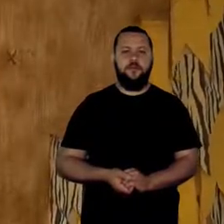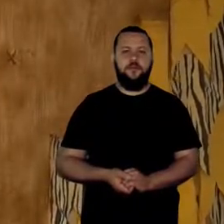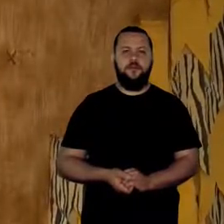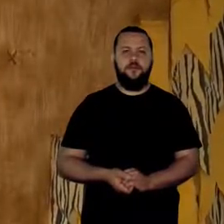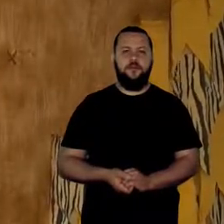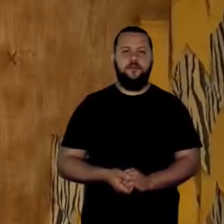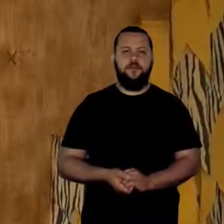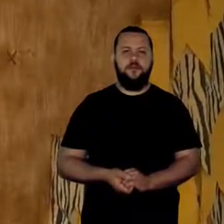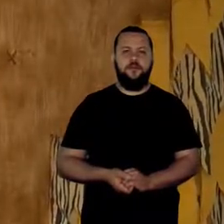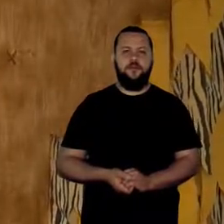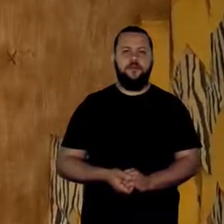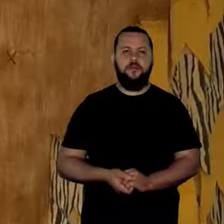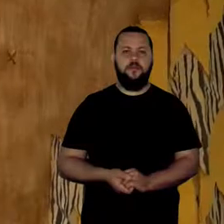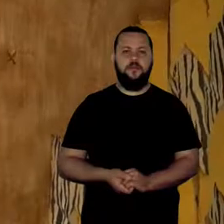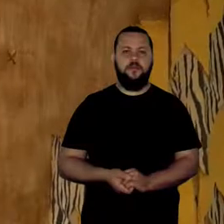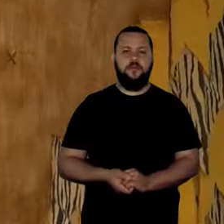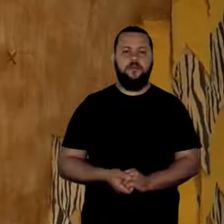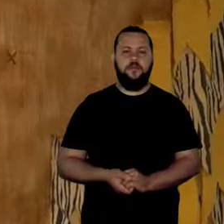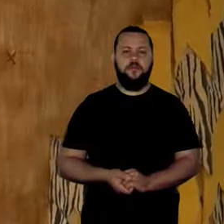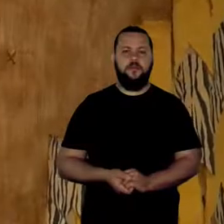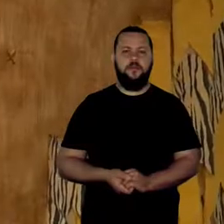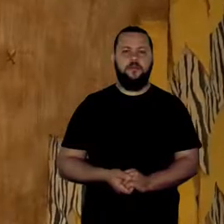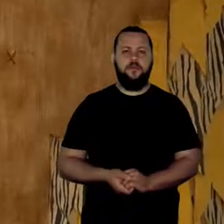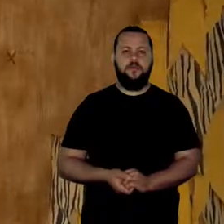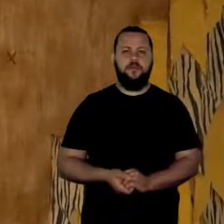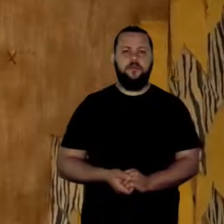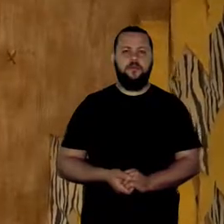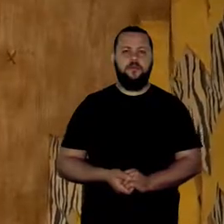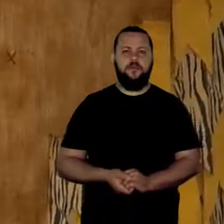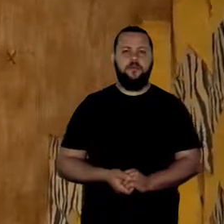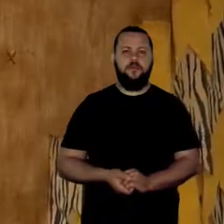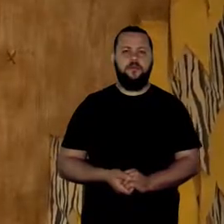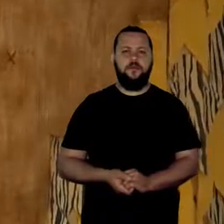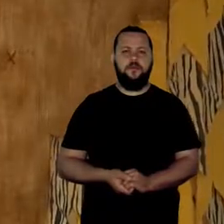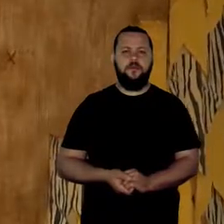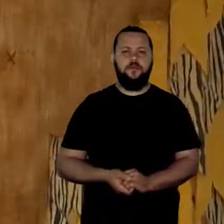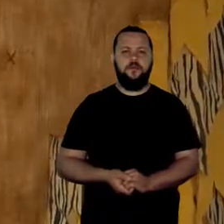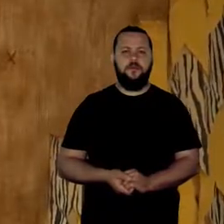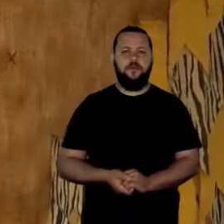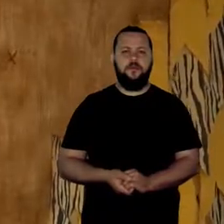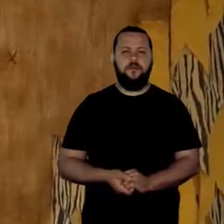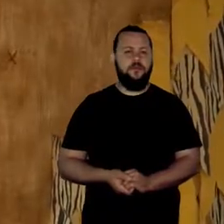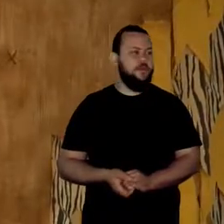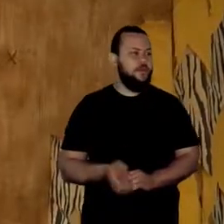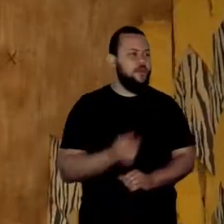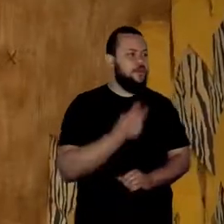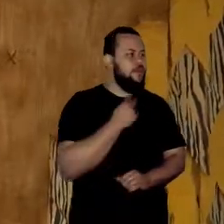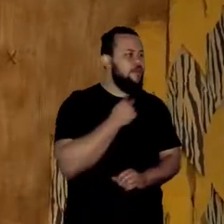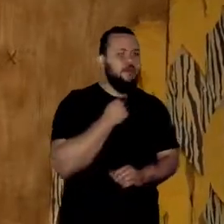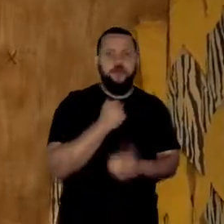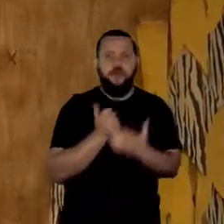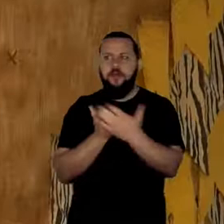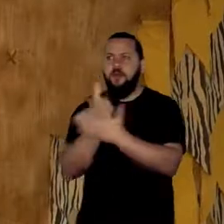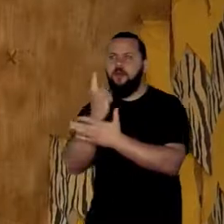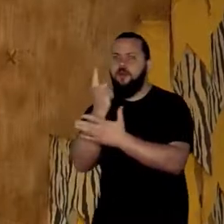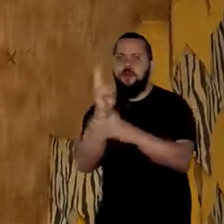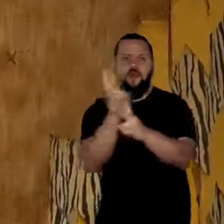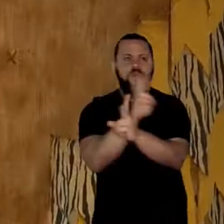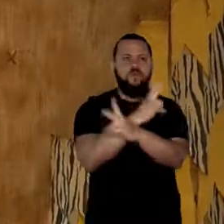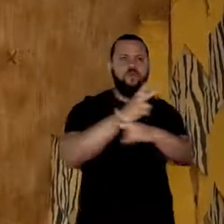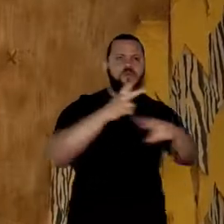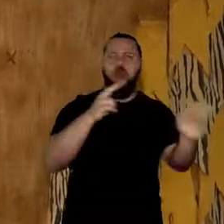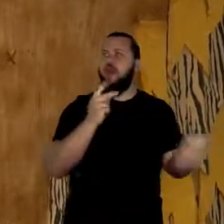puedes comprar mis dolores. No se puede comprar un vento, no se puede comprar un sol, no se